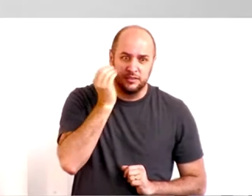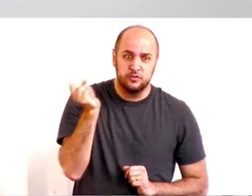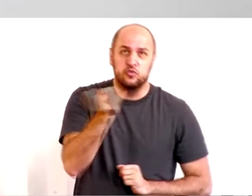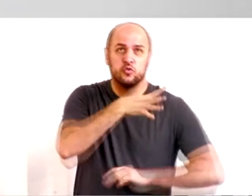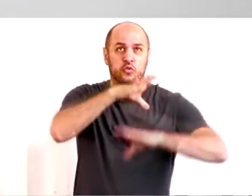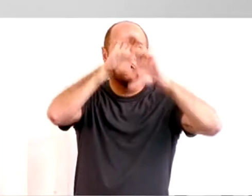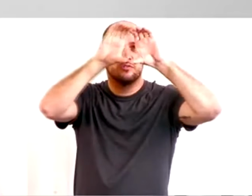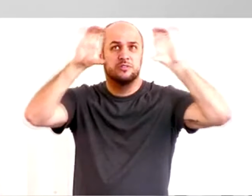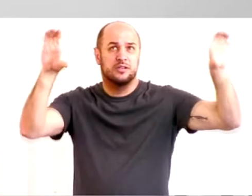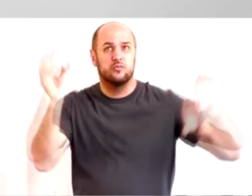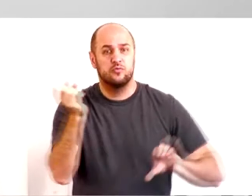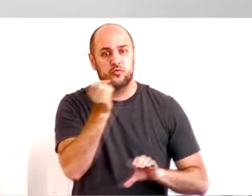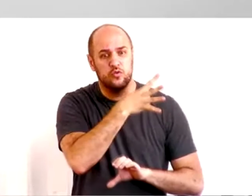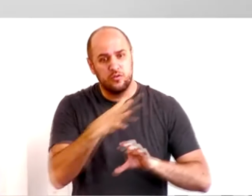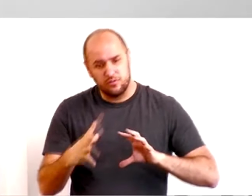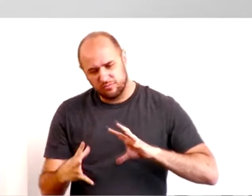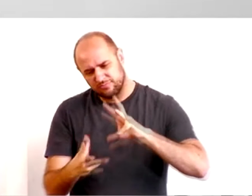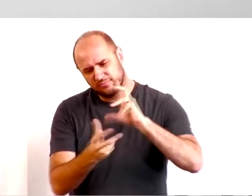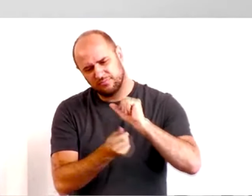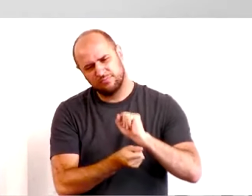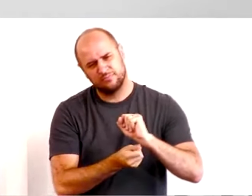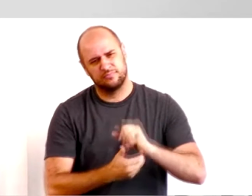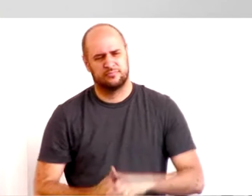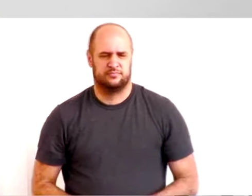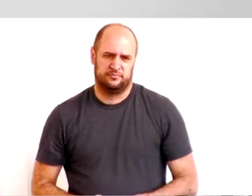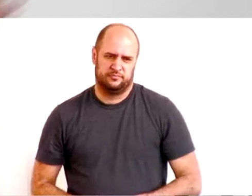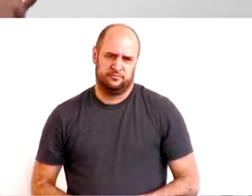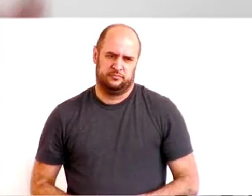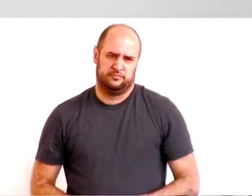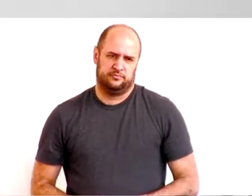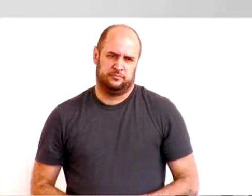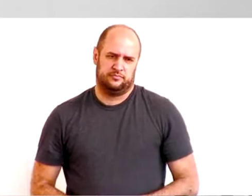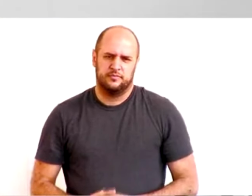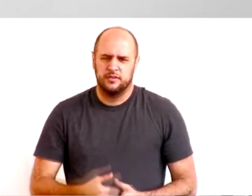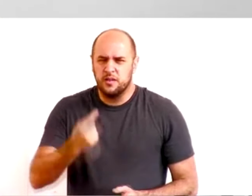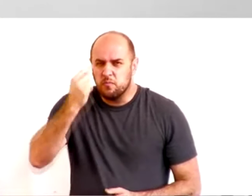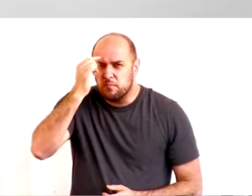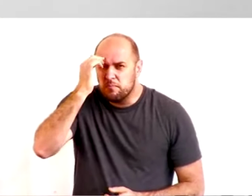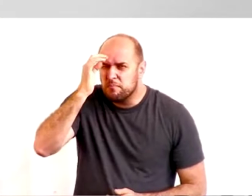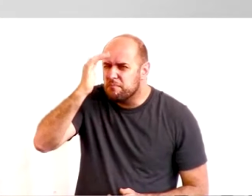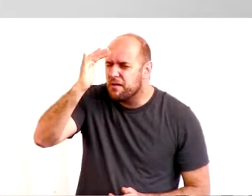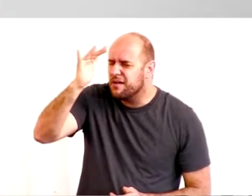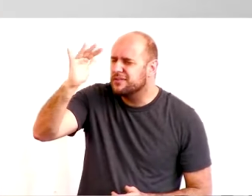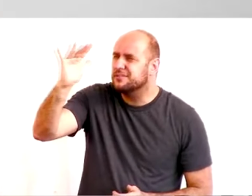numa nova terra. Você consegue imaginar isso?